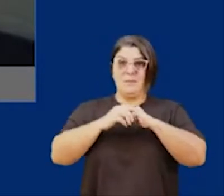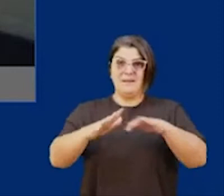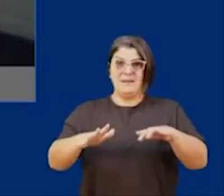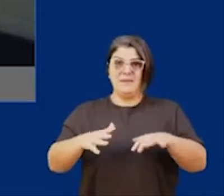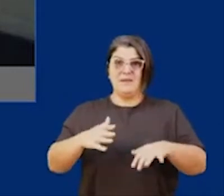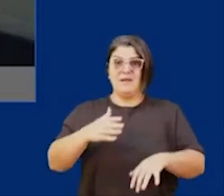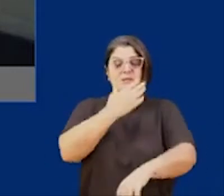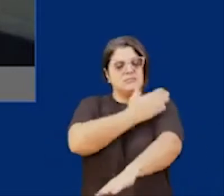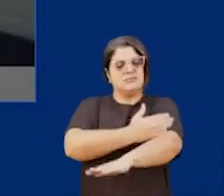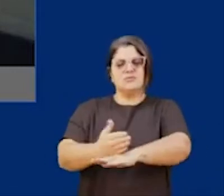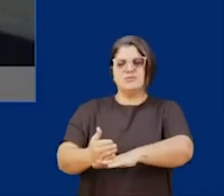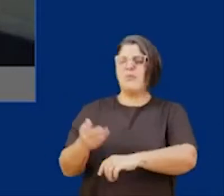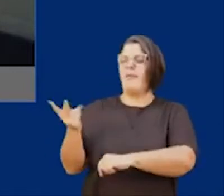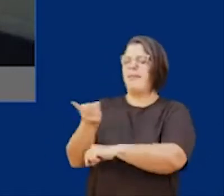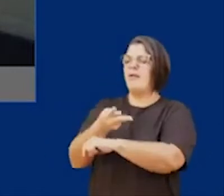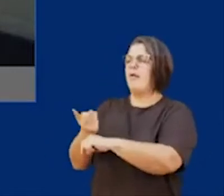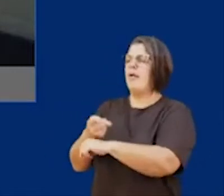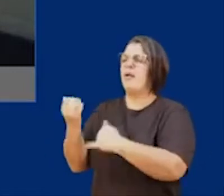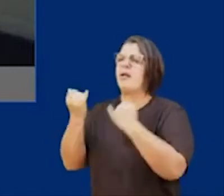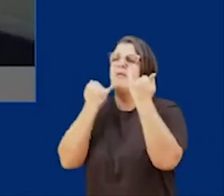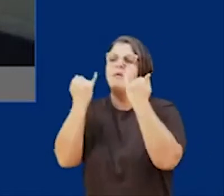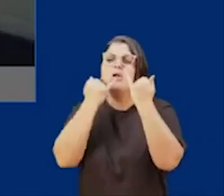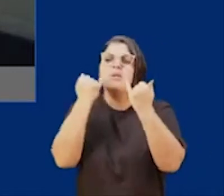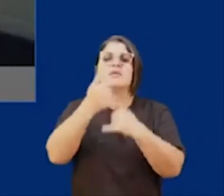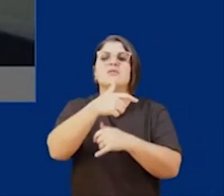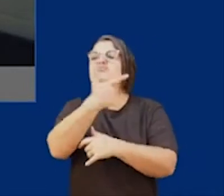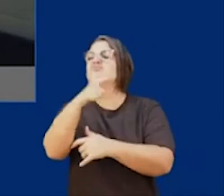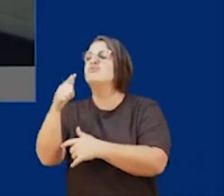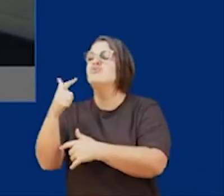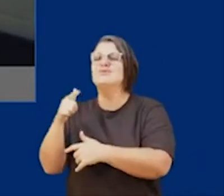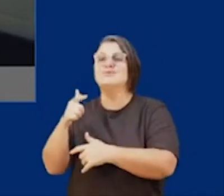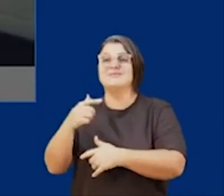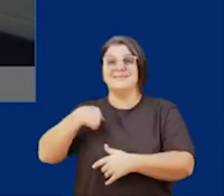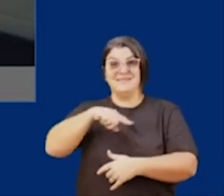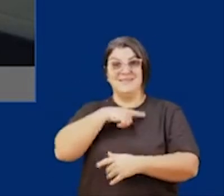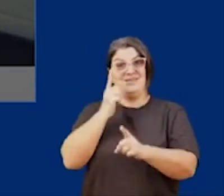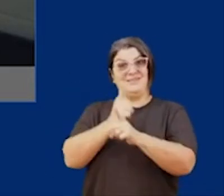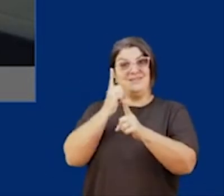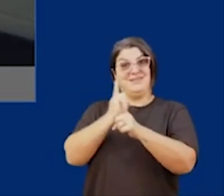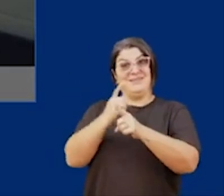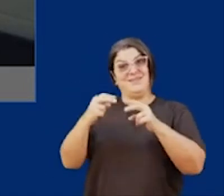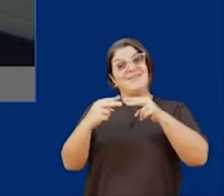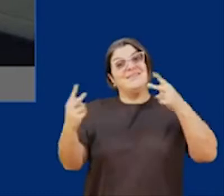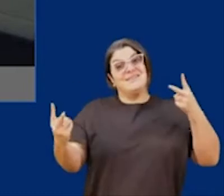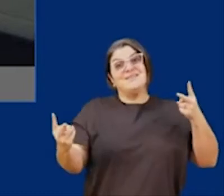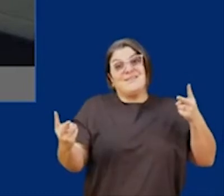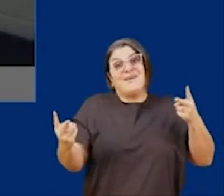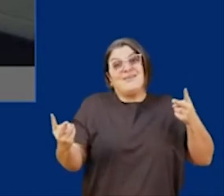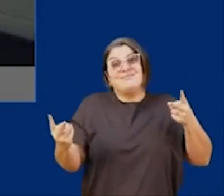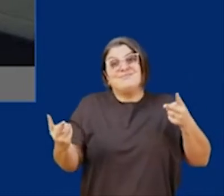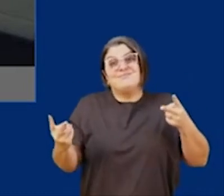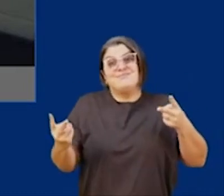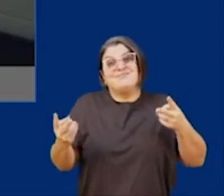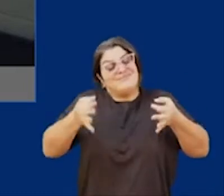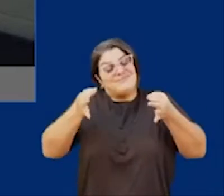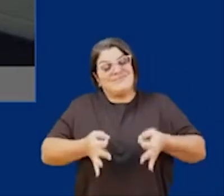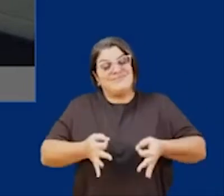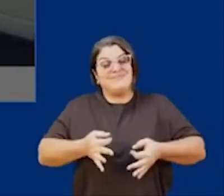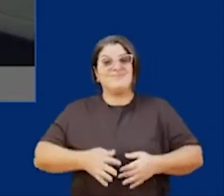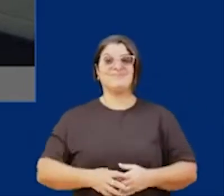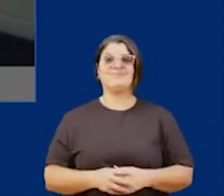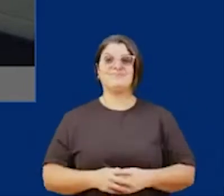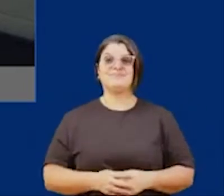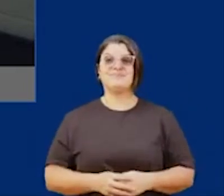né, e hoje nosso encontro, inclusive, é nesse formato, concretizando isso. Eu acho